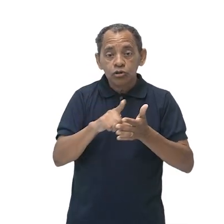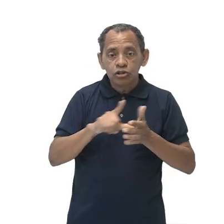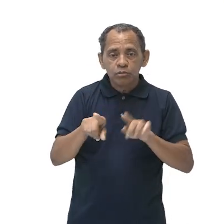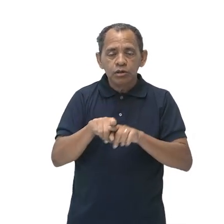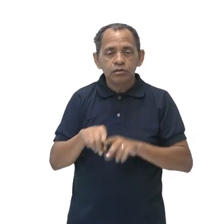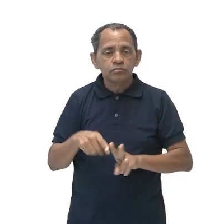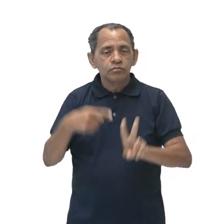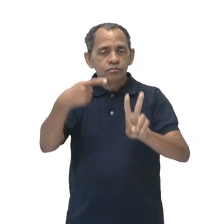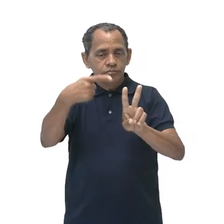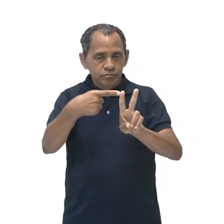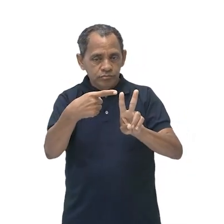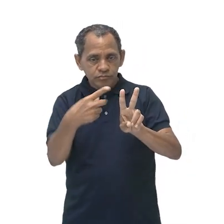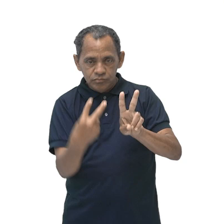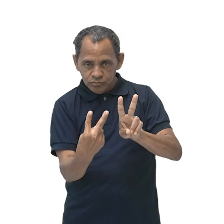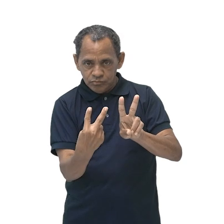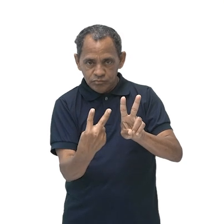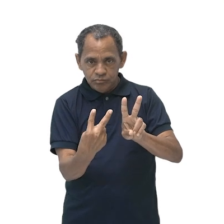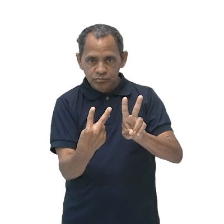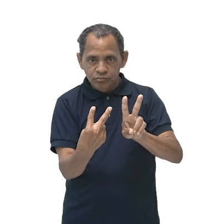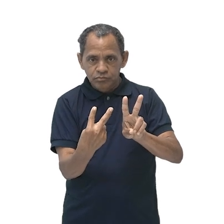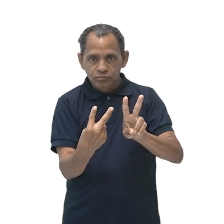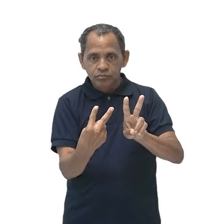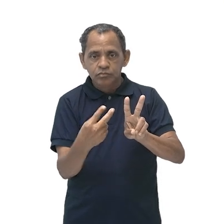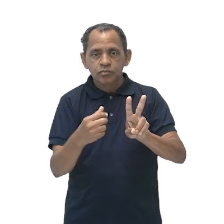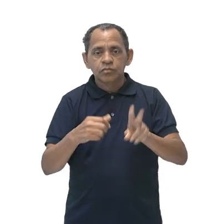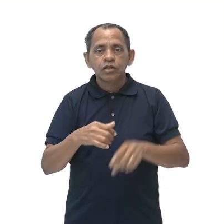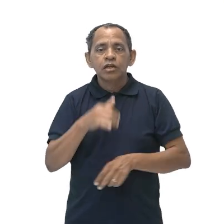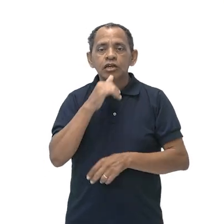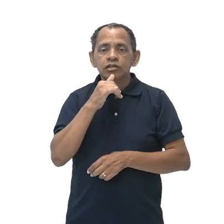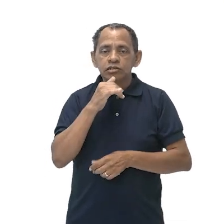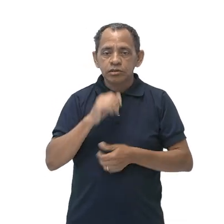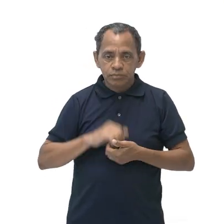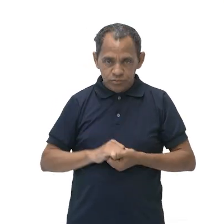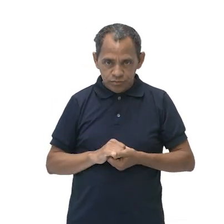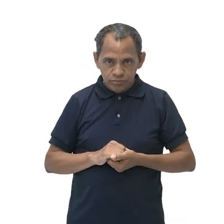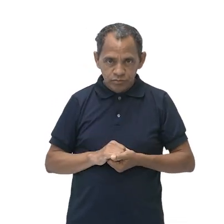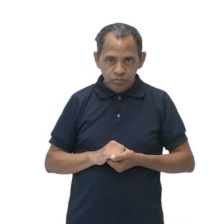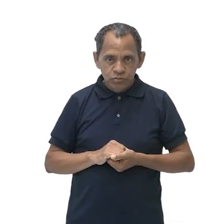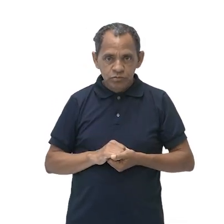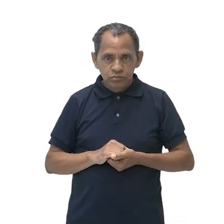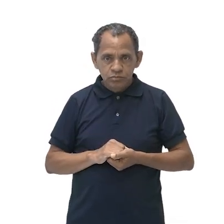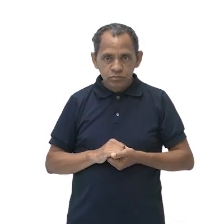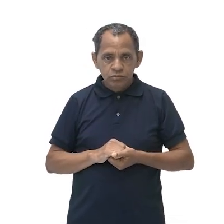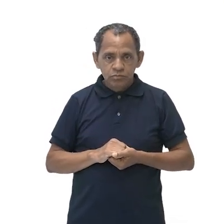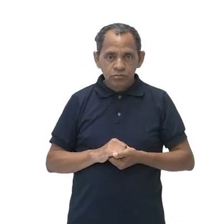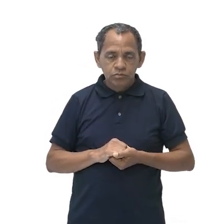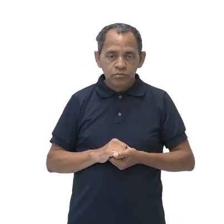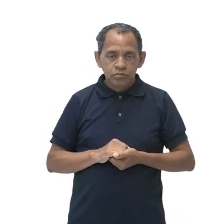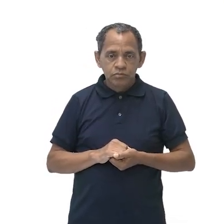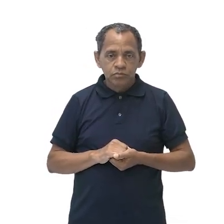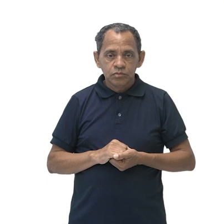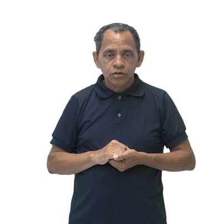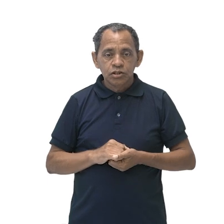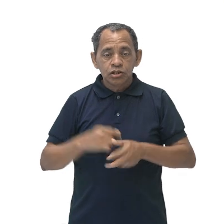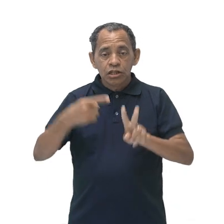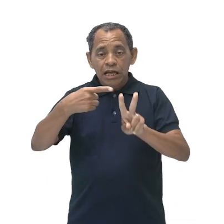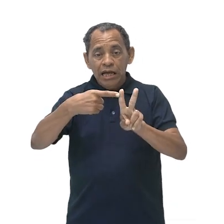quadrada de 2, que é um exemplo de um número irracional, certo? A raiz quadrada de 2,